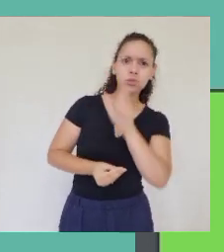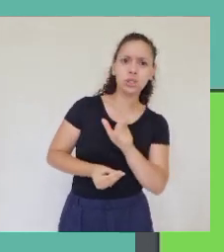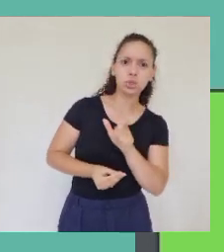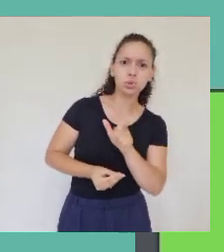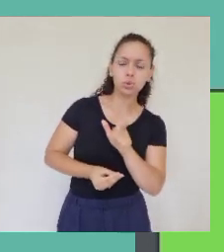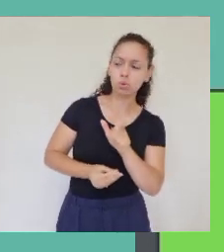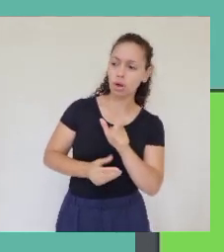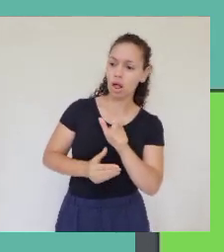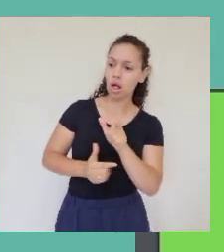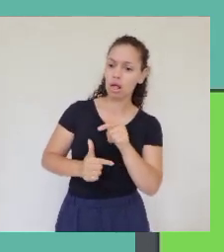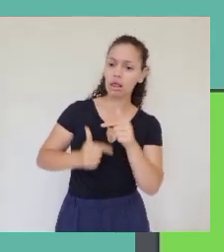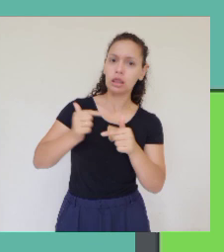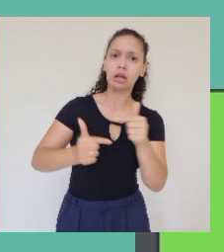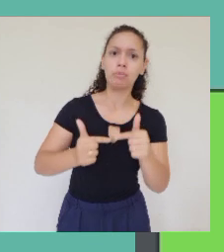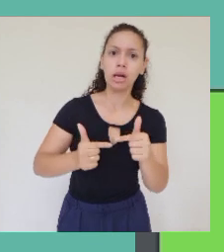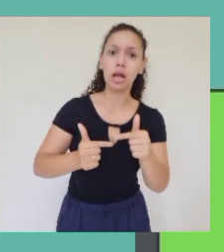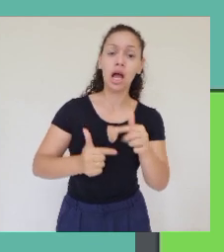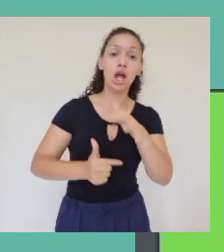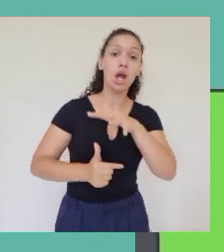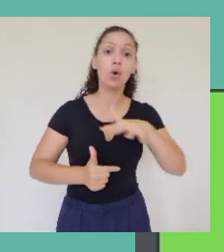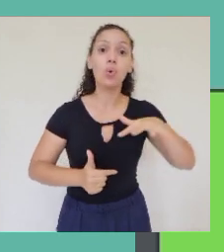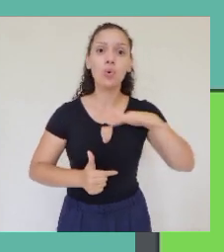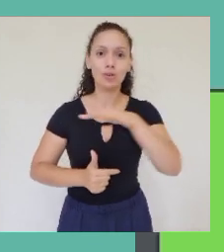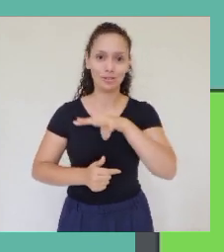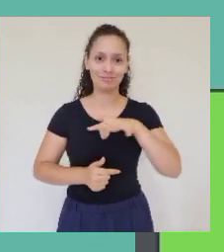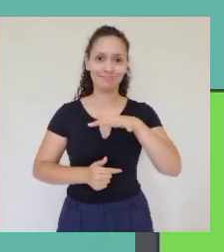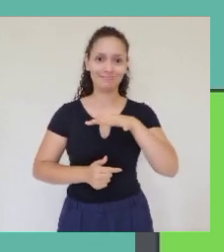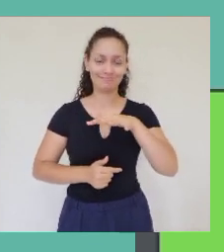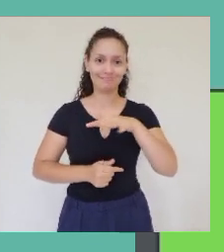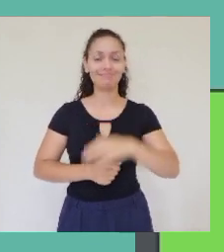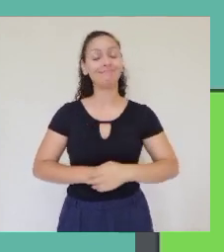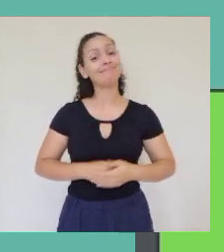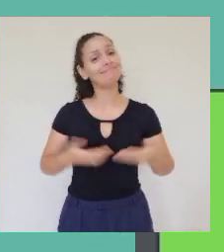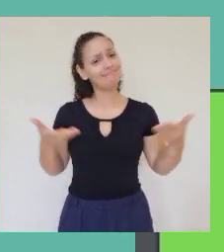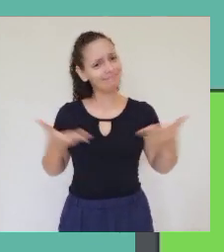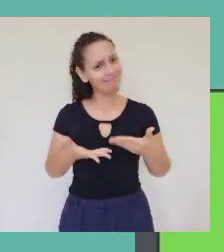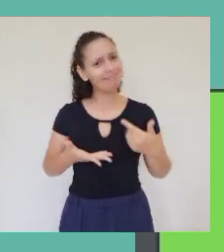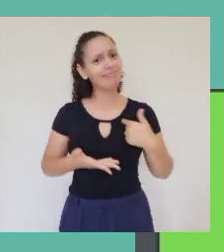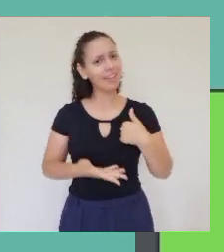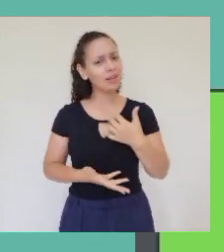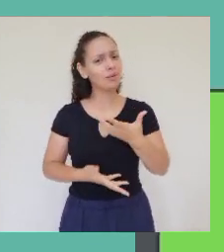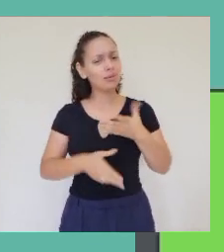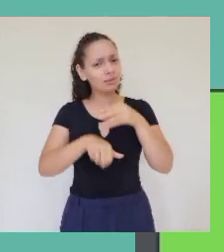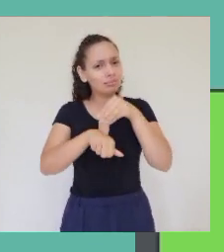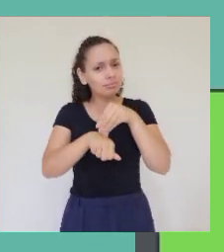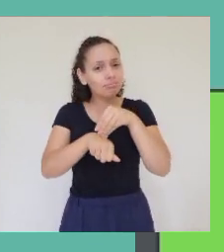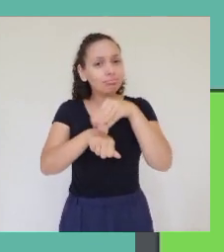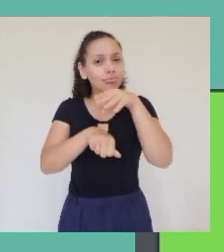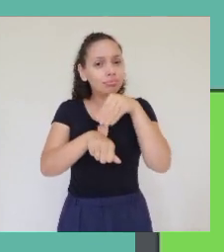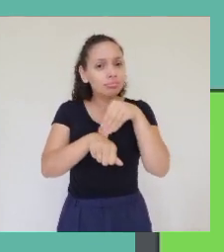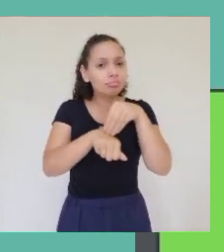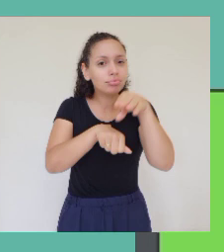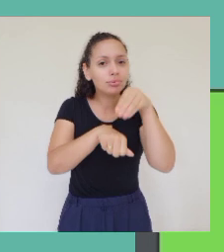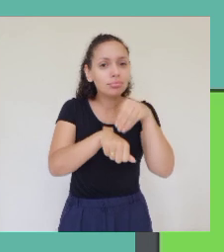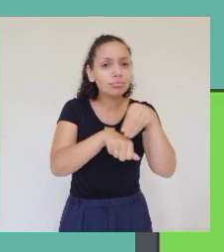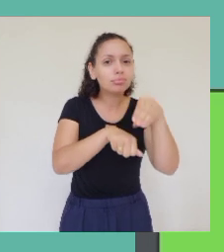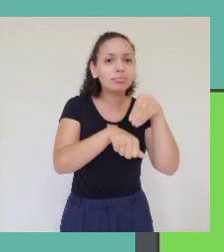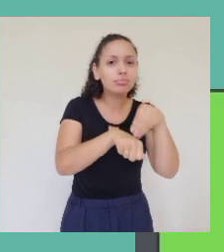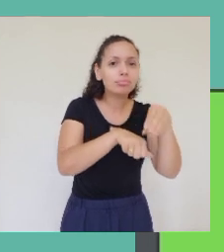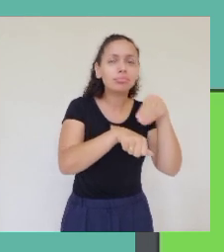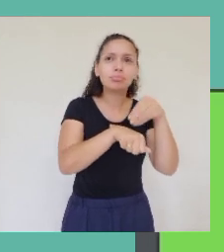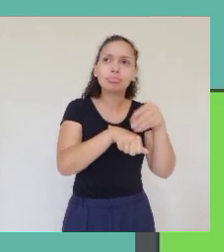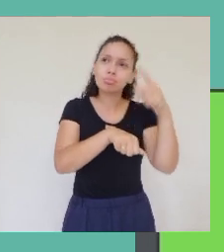laborais. Então, o que a gente vai pretender fazer aqui, o que eu pretendo passar para vocês, é nada mais, nada menos que a gente chegar em